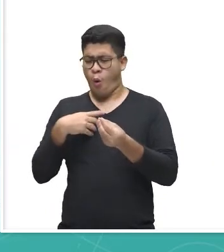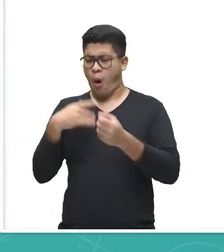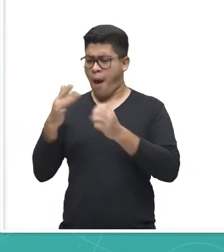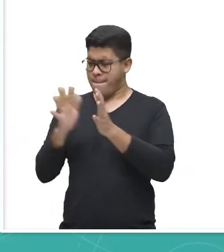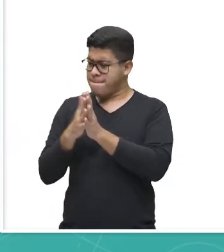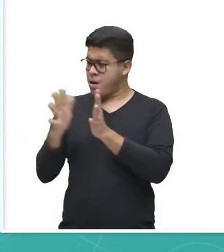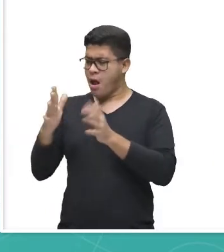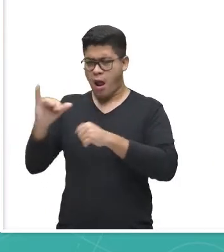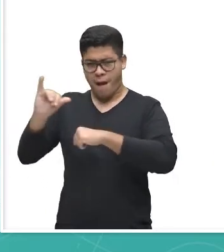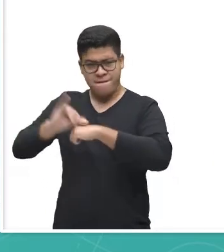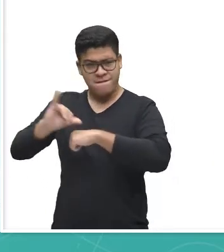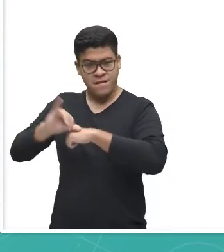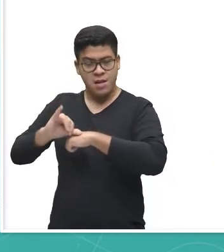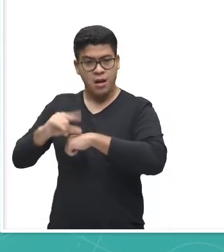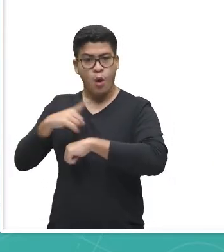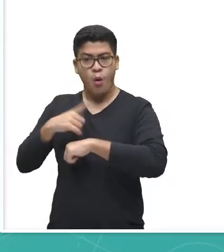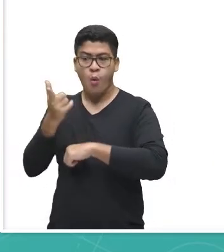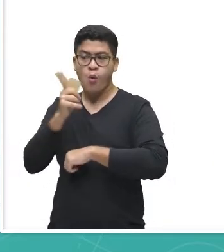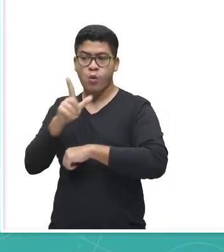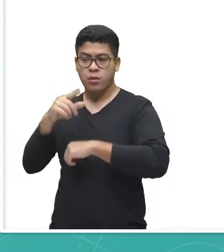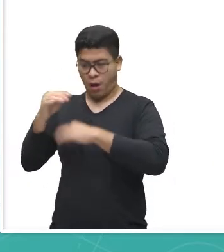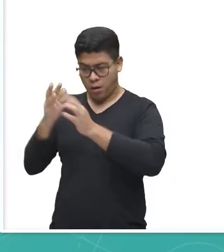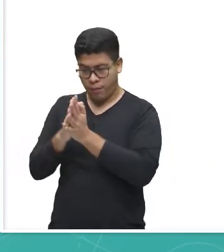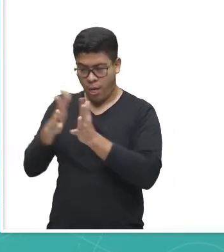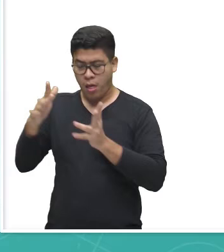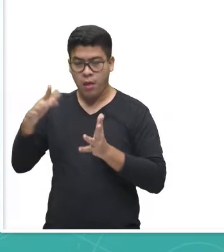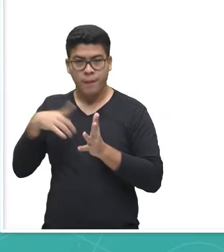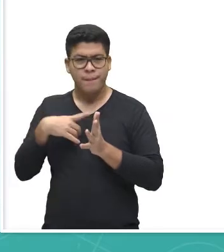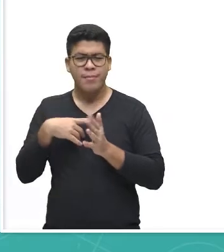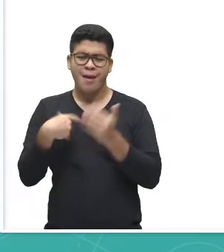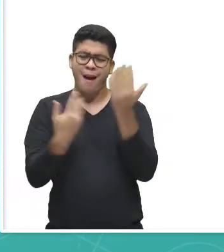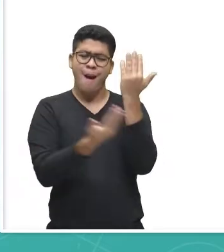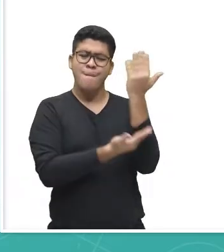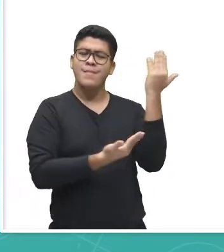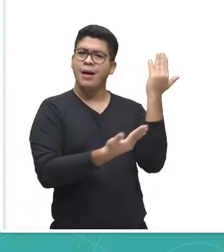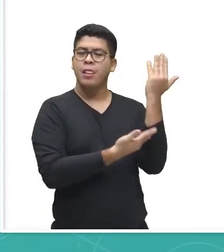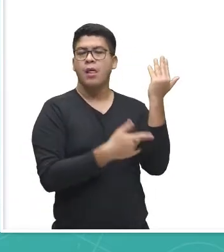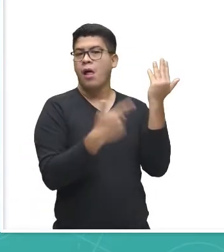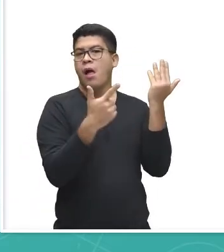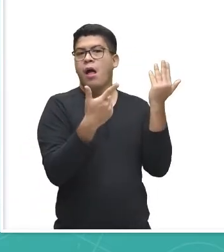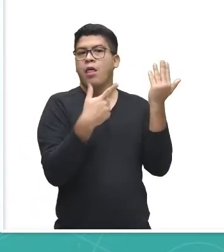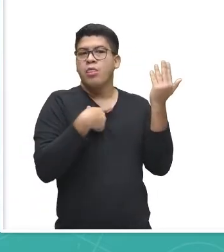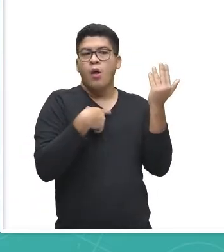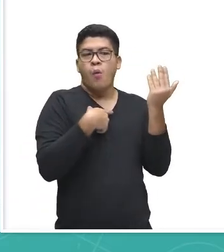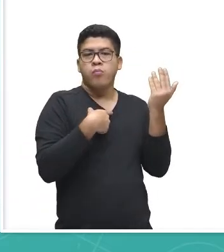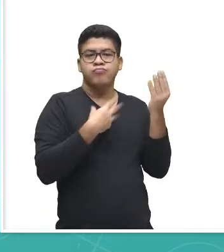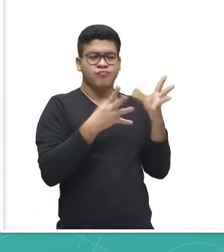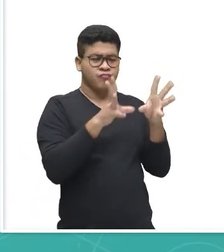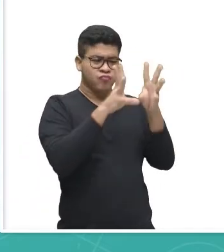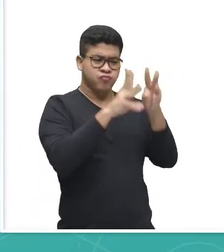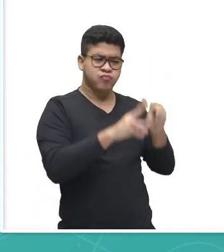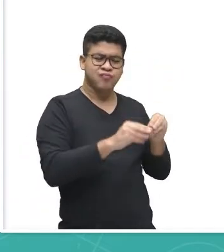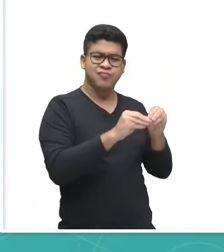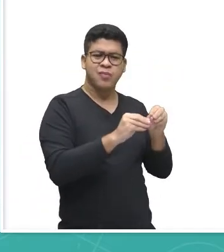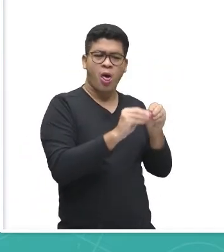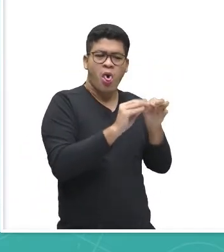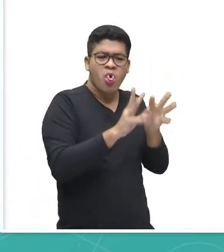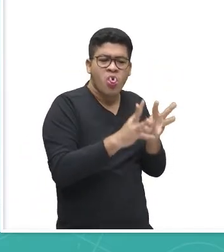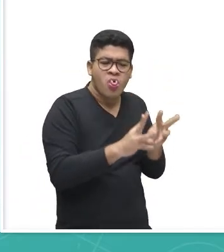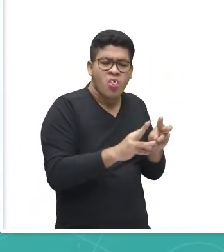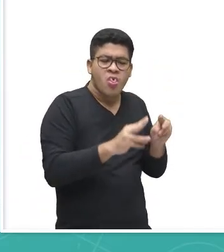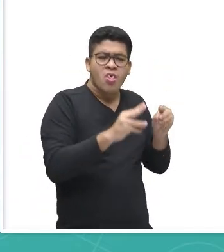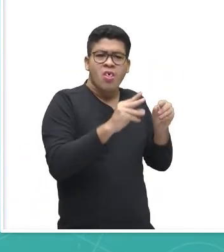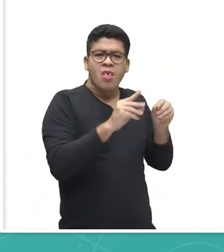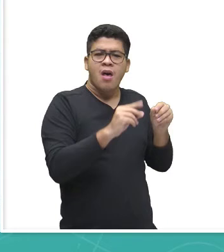tem brilho, é uma matéria que tem brilho. No caso da madeira, ela não reflete a luz, ela não tem brilho, né? É uma matéria